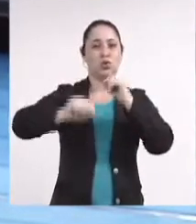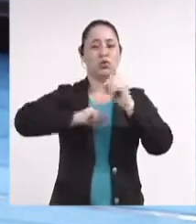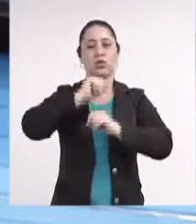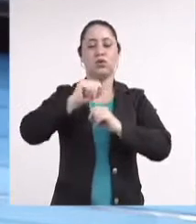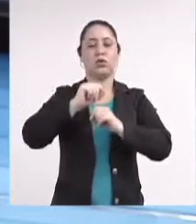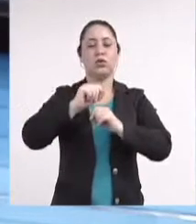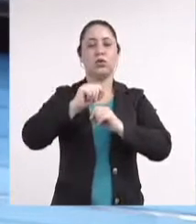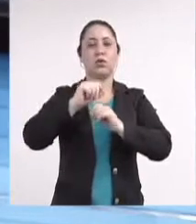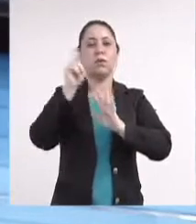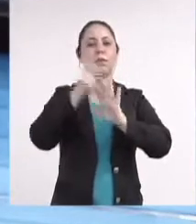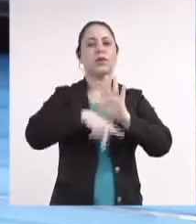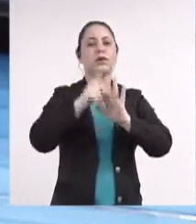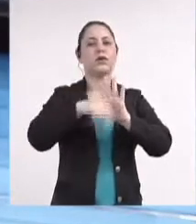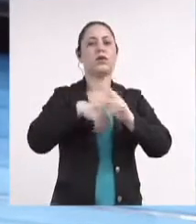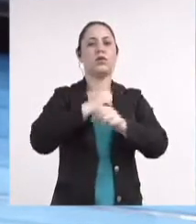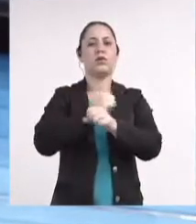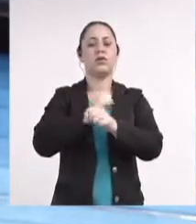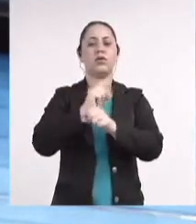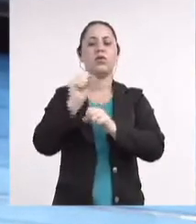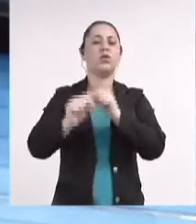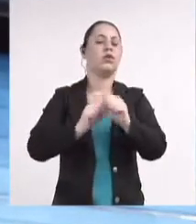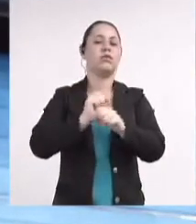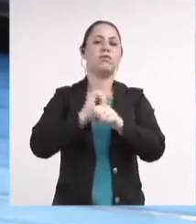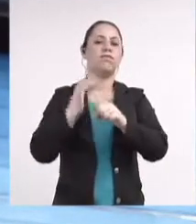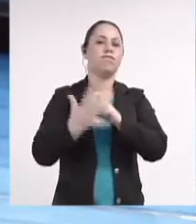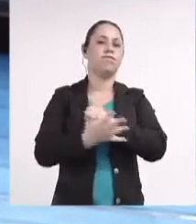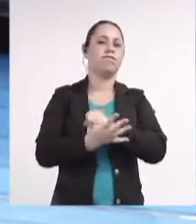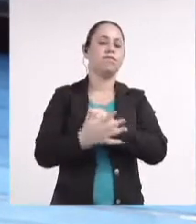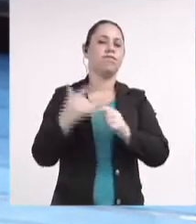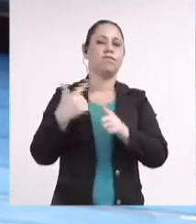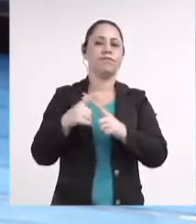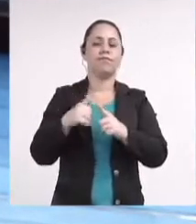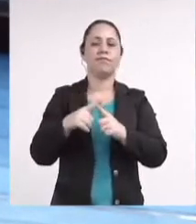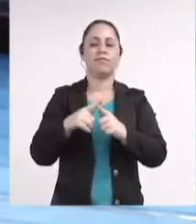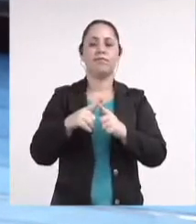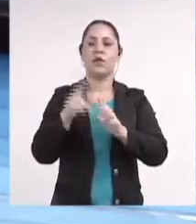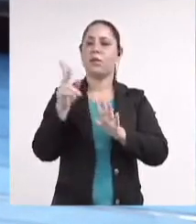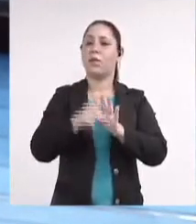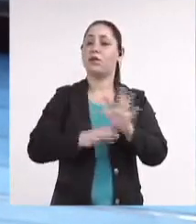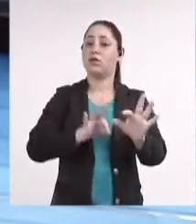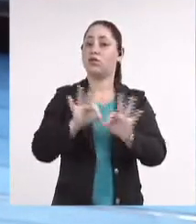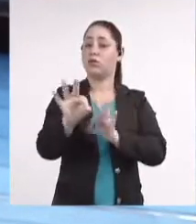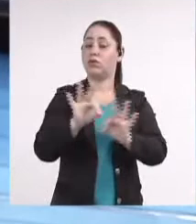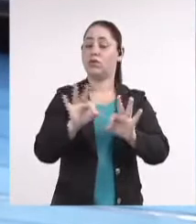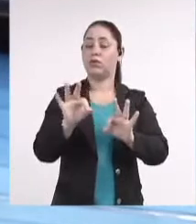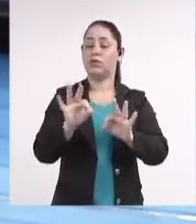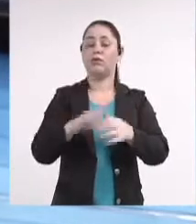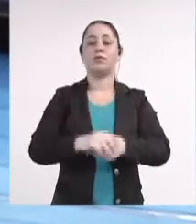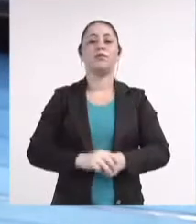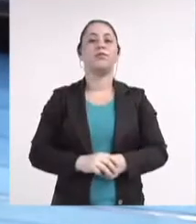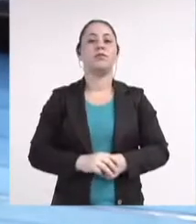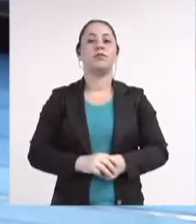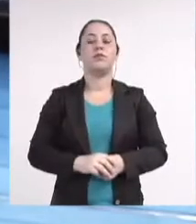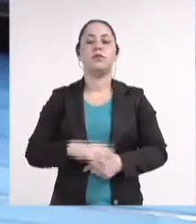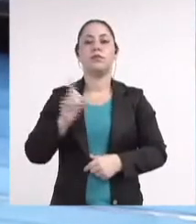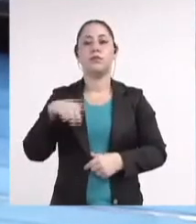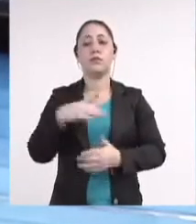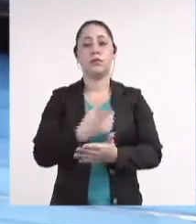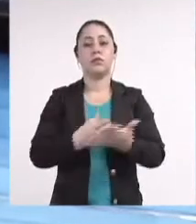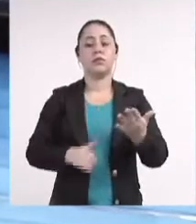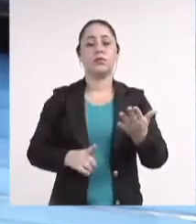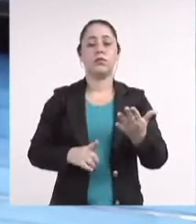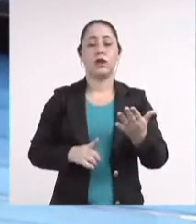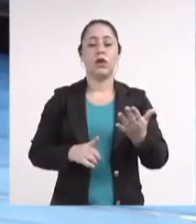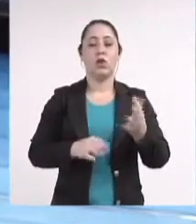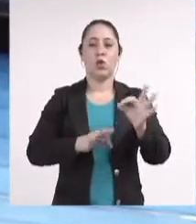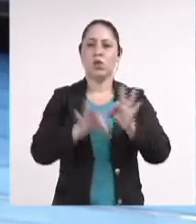em consideração os efeitos da Covid-19 também dentro deste planejamento estratégico. Este é um documento que norteia as